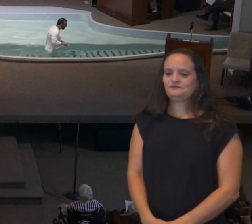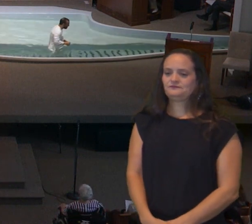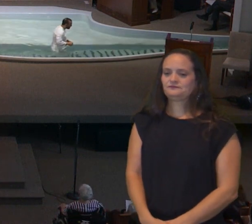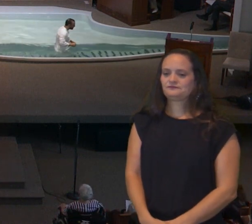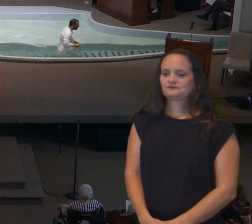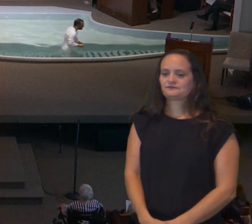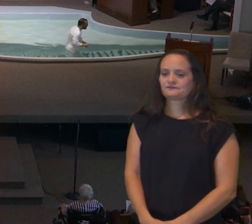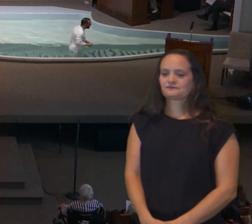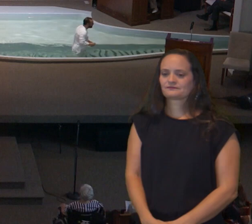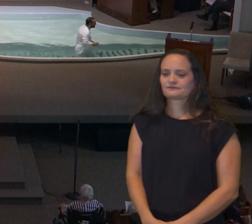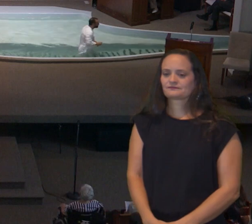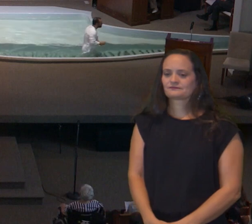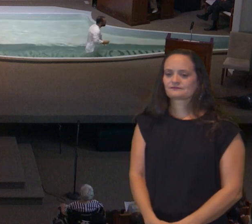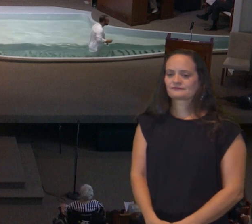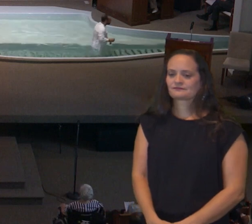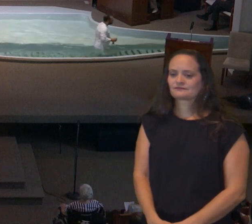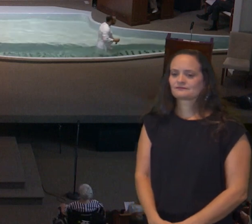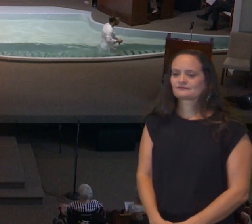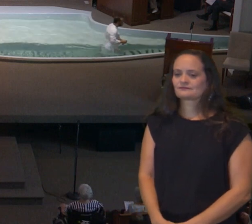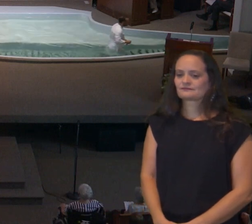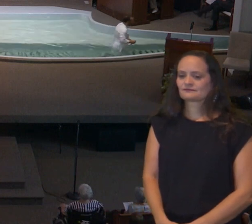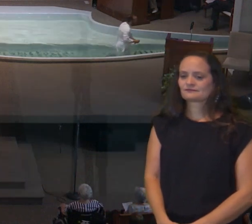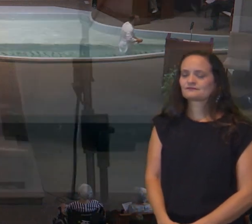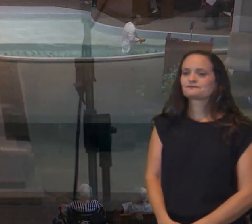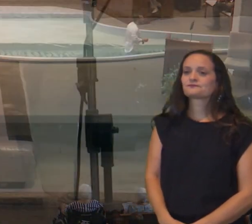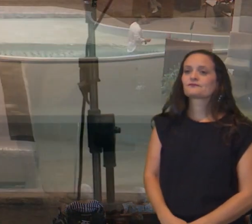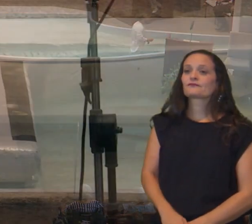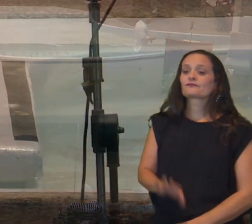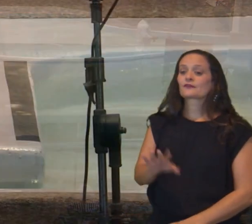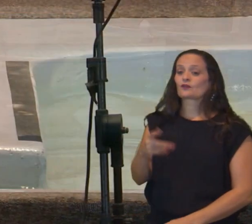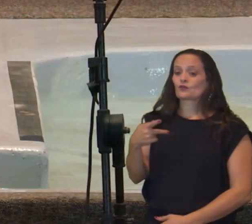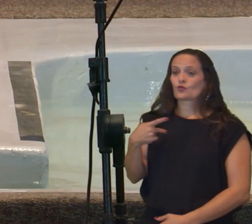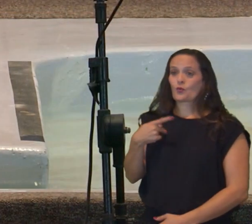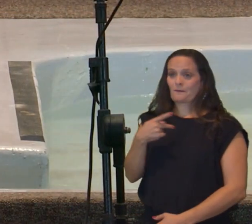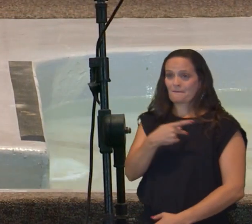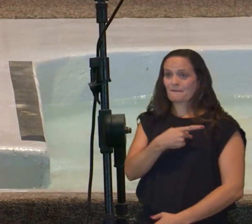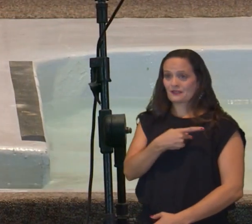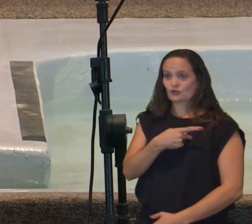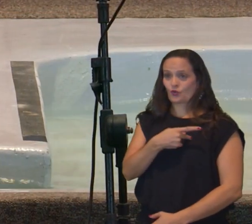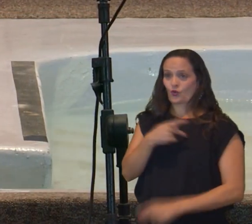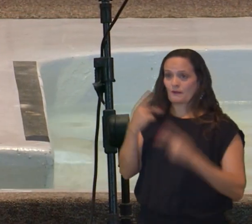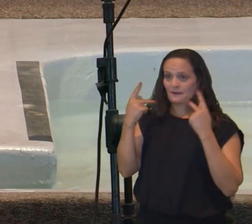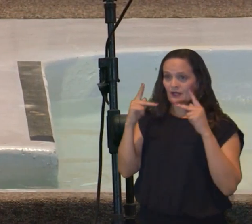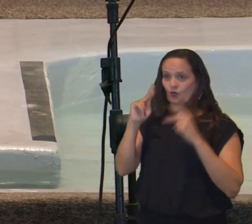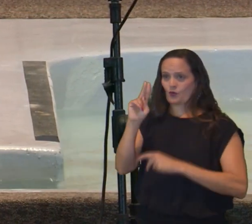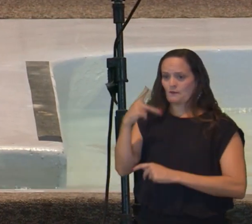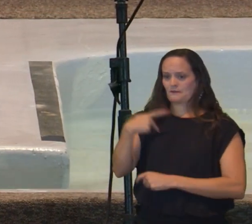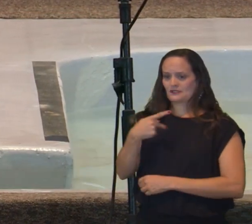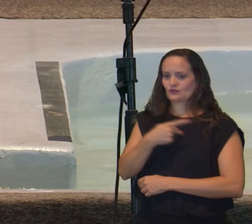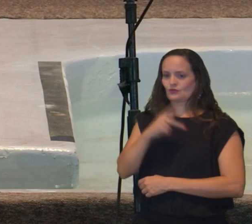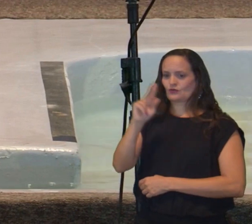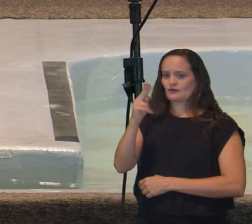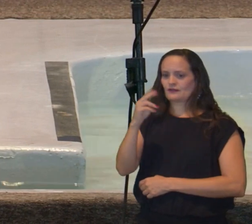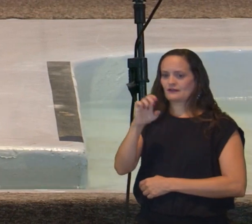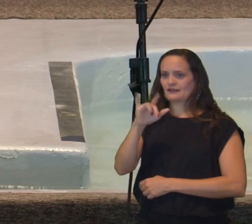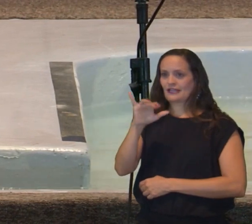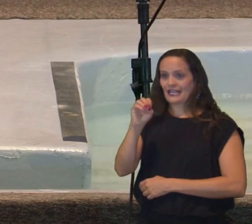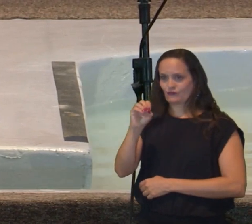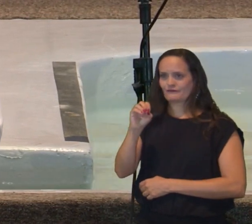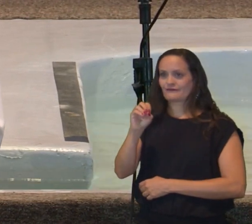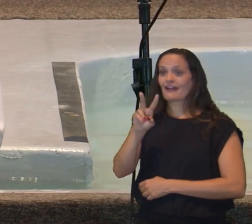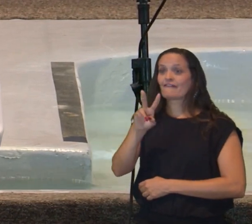O pastor Hélio, que trouxe a mensagem nesta manhã, ele batizará os seus 2